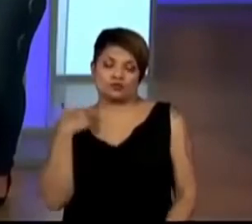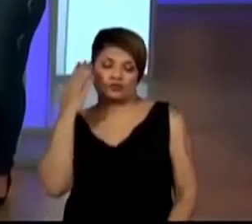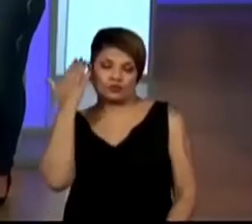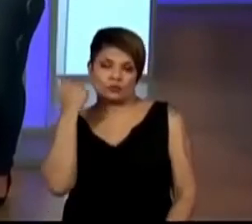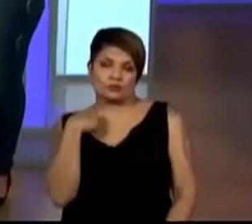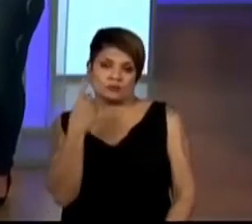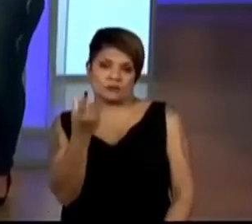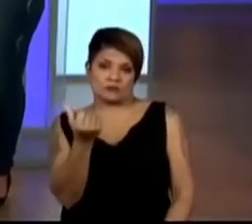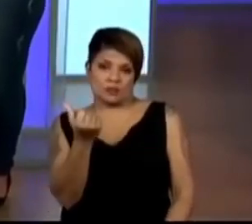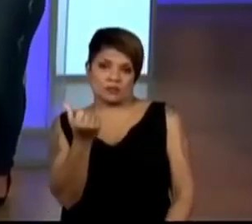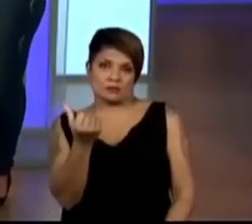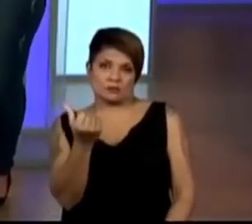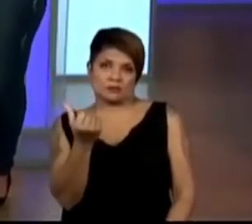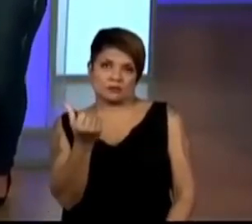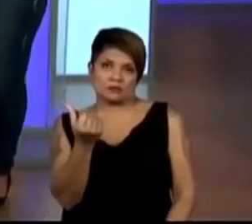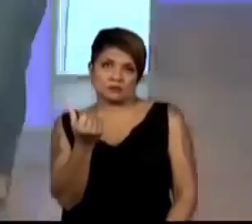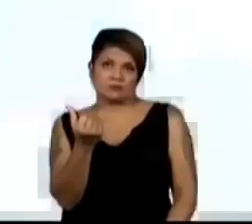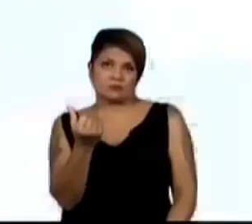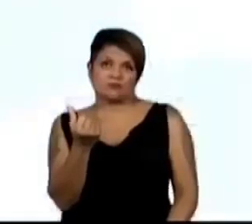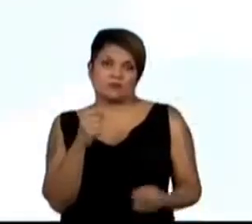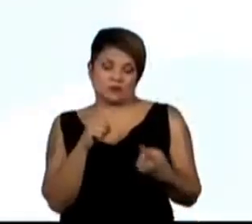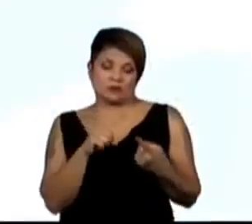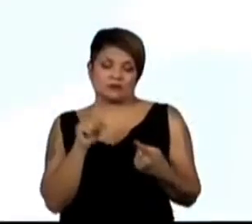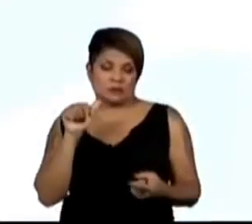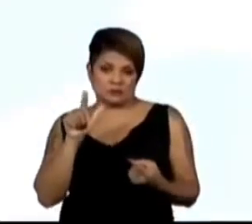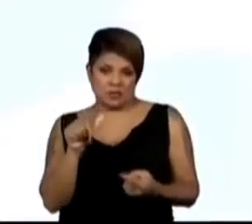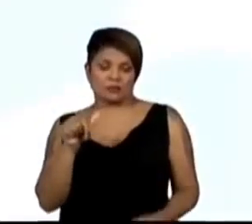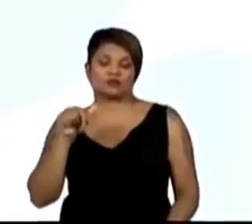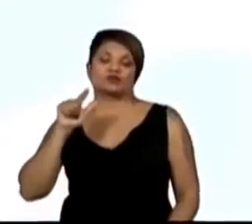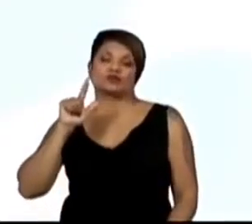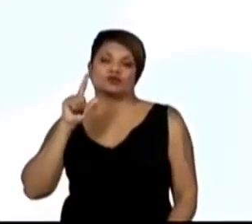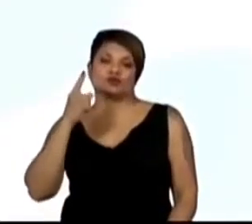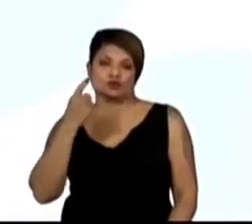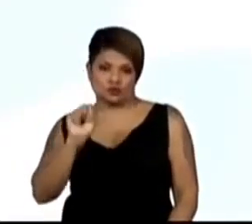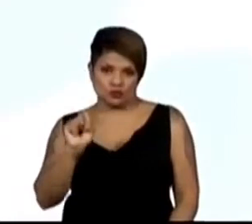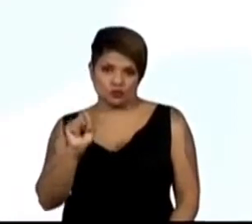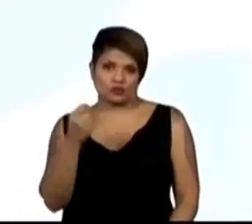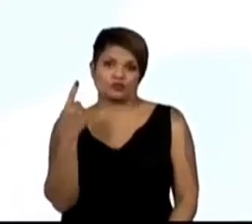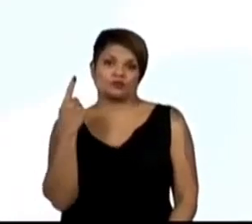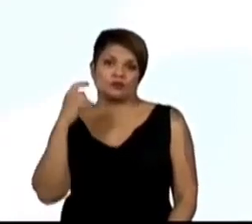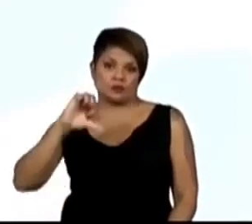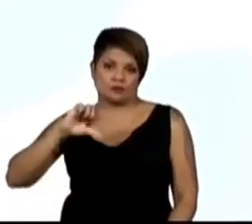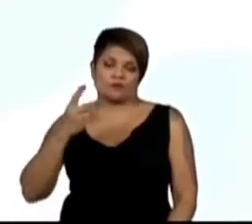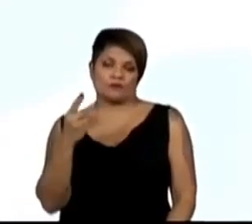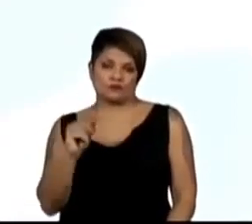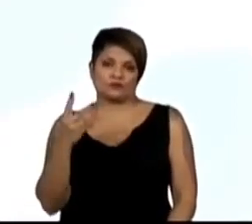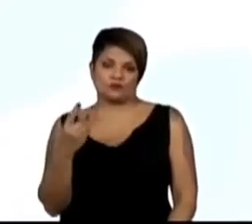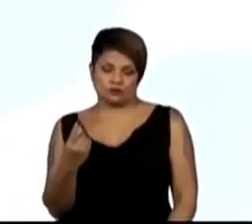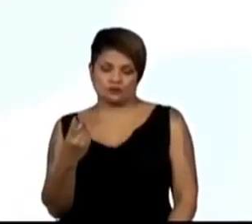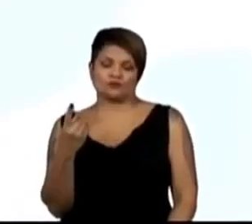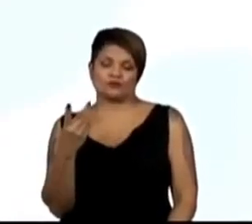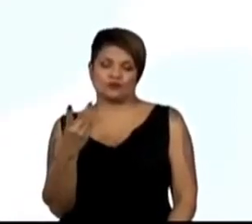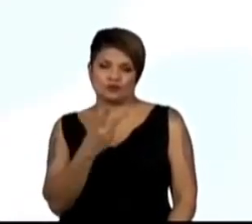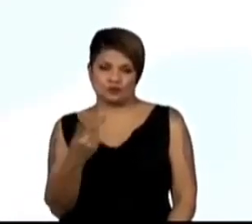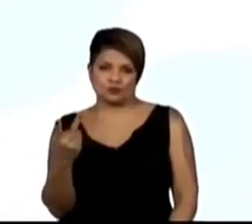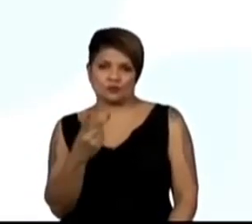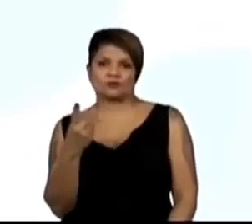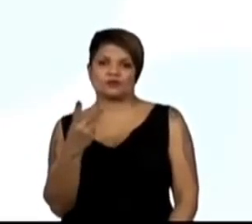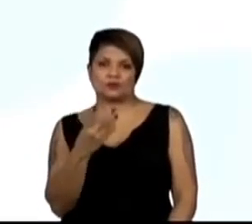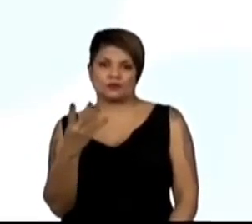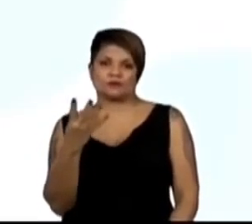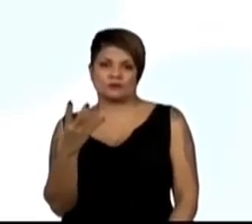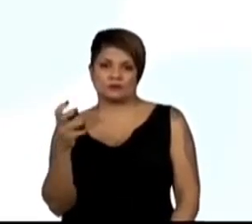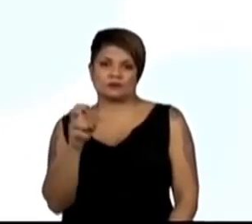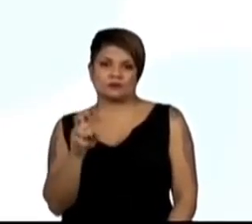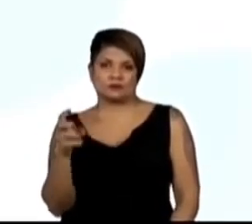16, ó, eu posso continuar. Seguinte, ó, 17, 18, 19, 20, 21, 22, 23,